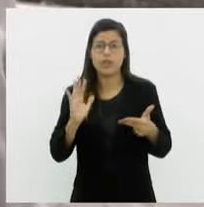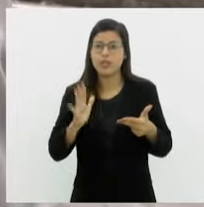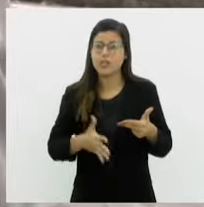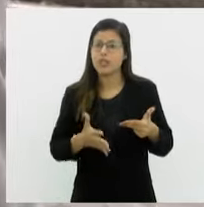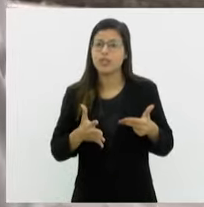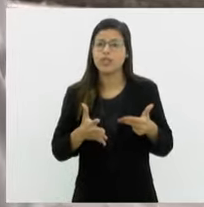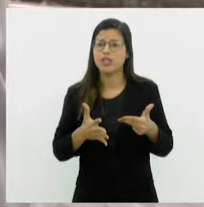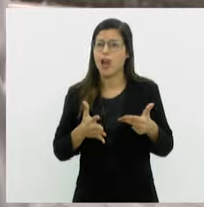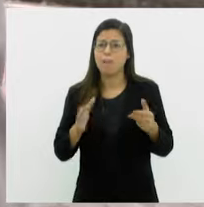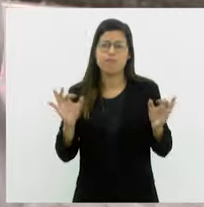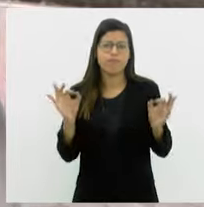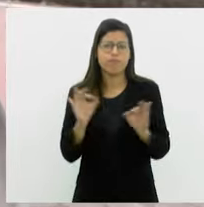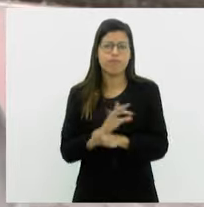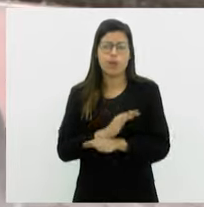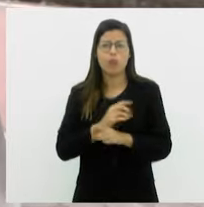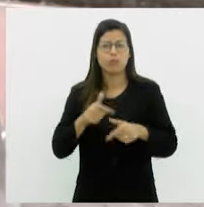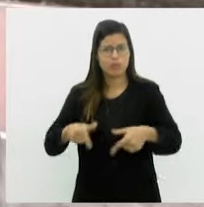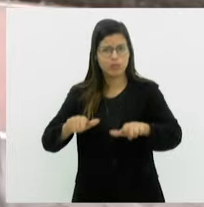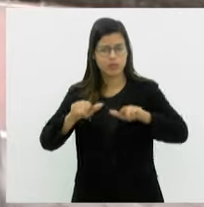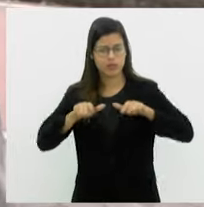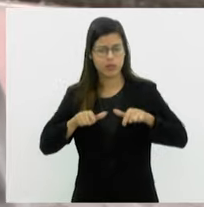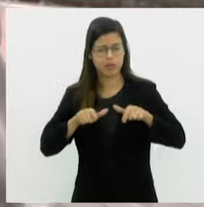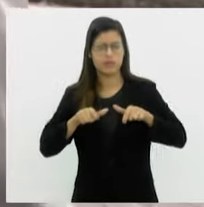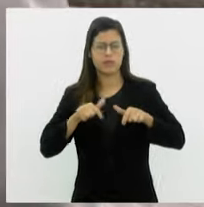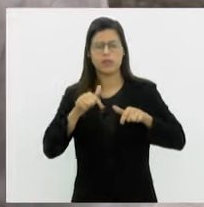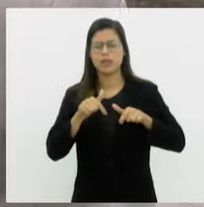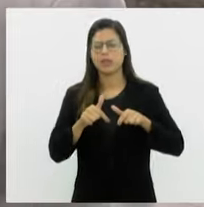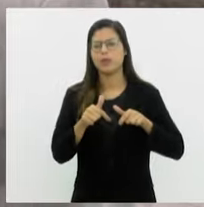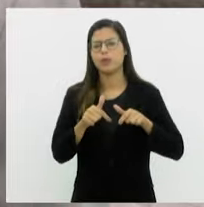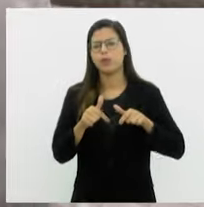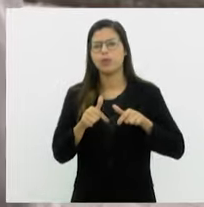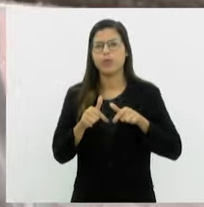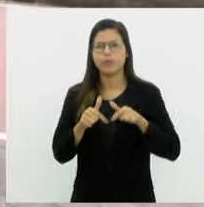com todos os certificados